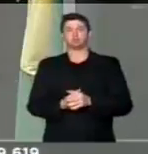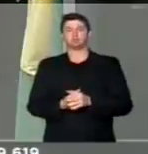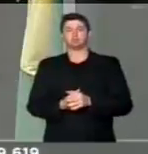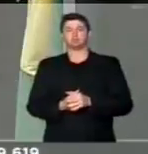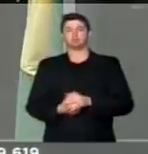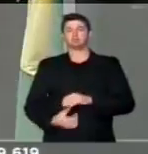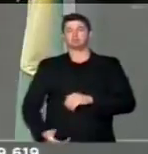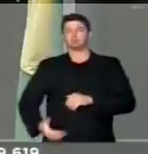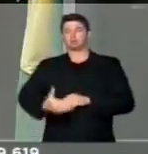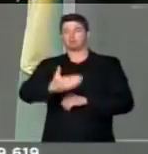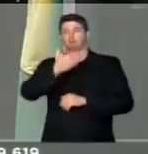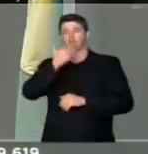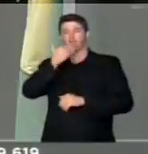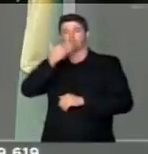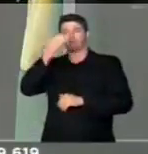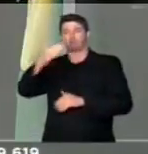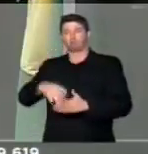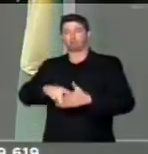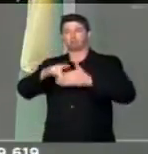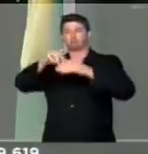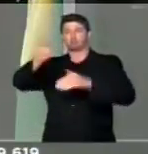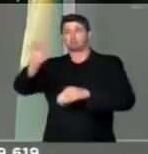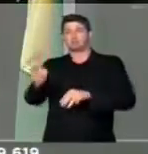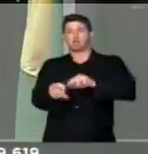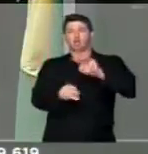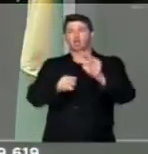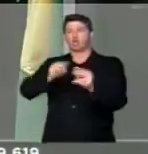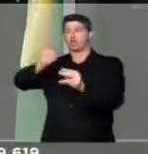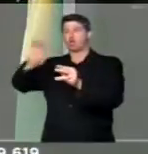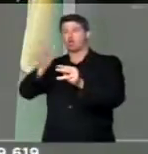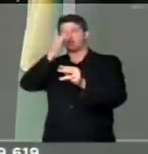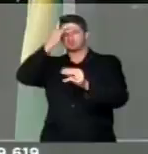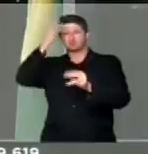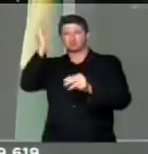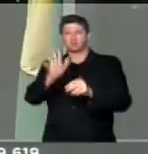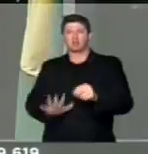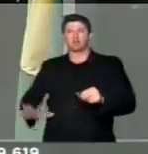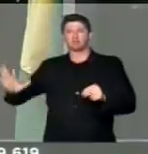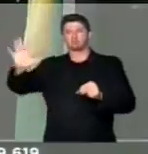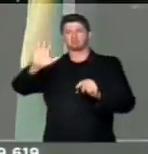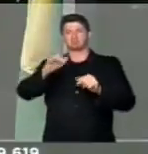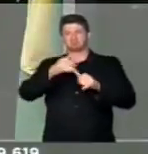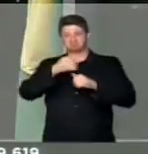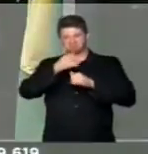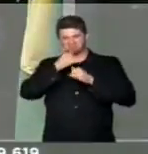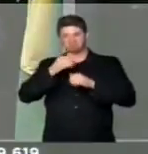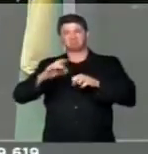nome de milhões e milhões de brasileiros descontentes,